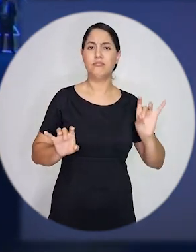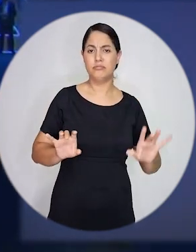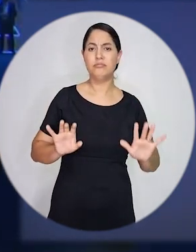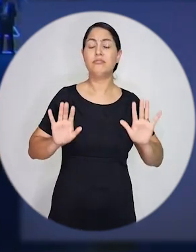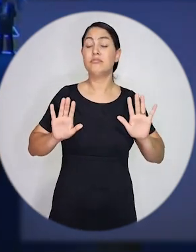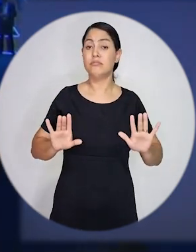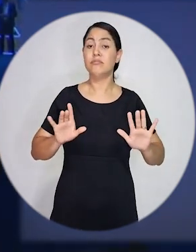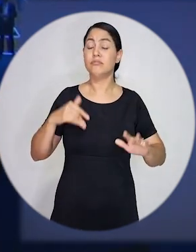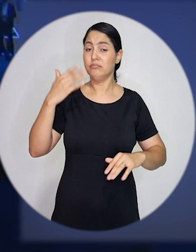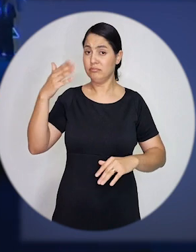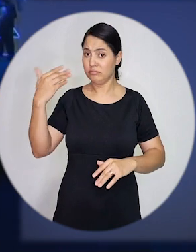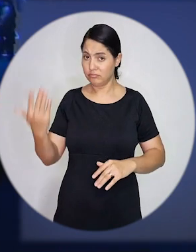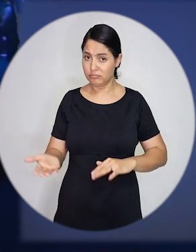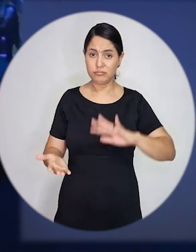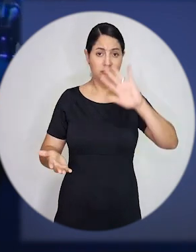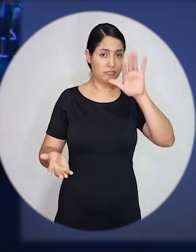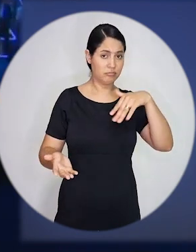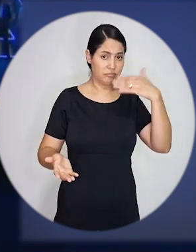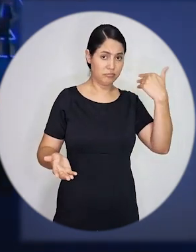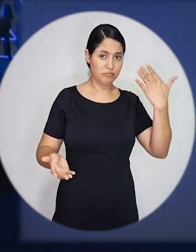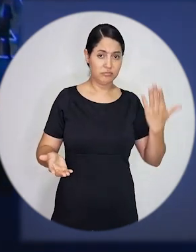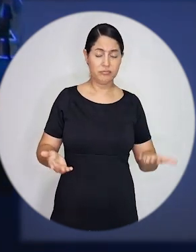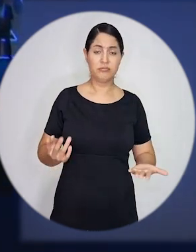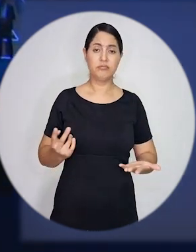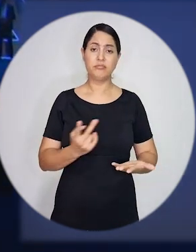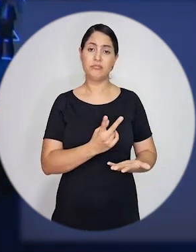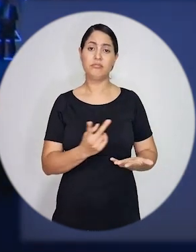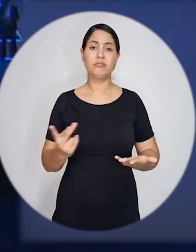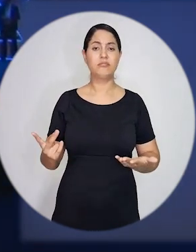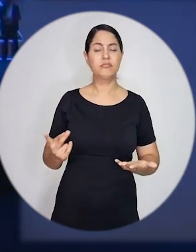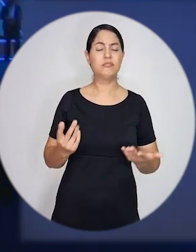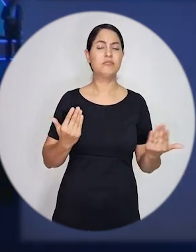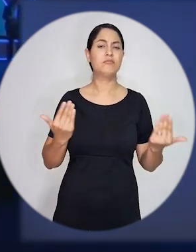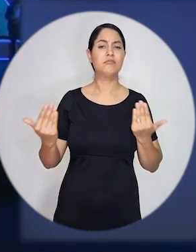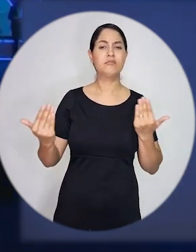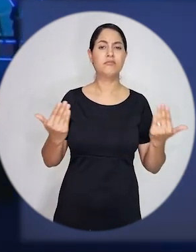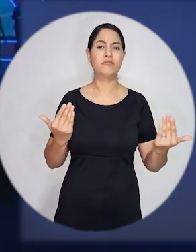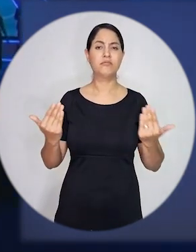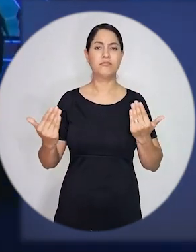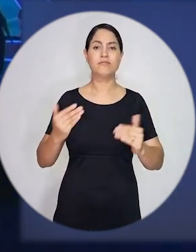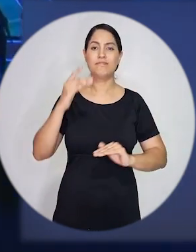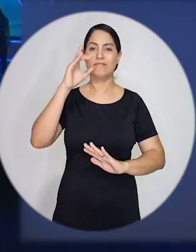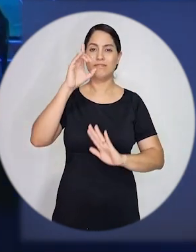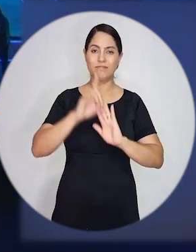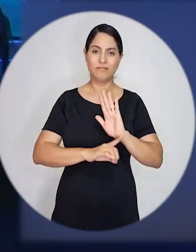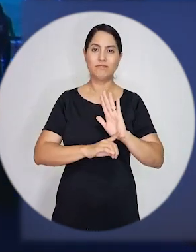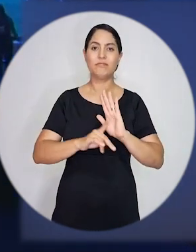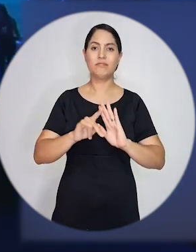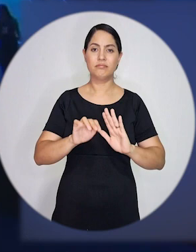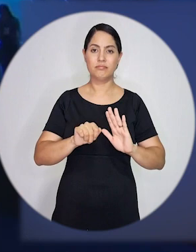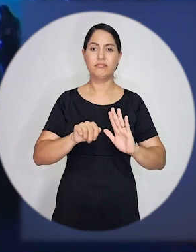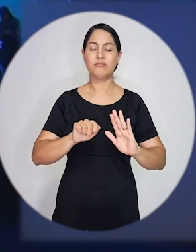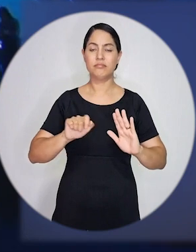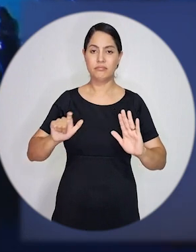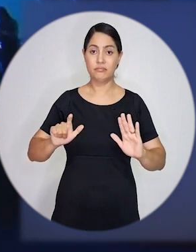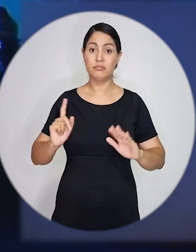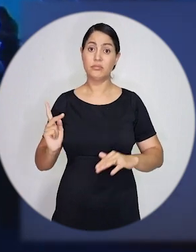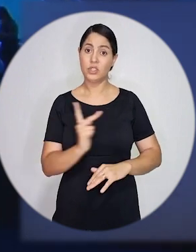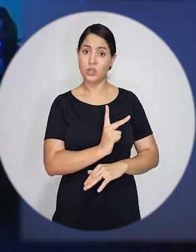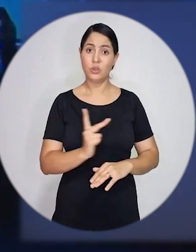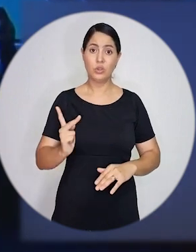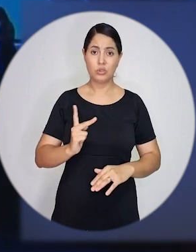eram peculiar, nossos homenageados tinham, entre outras semelhanças, a paixão pelo direito